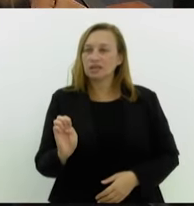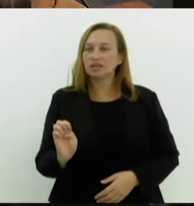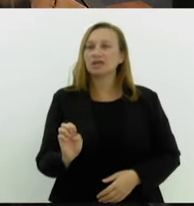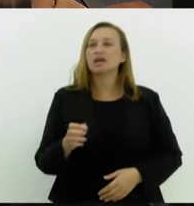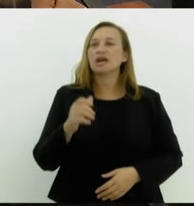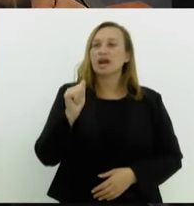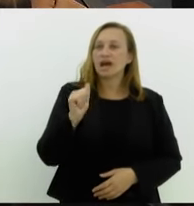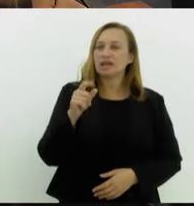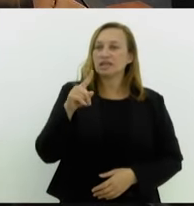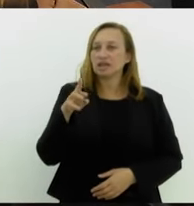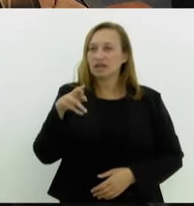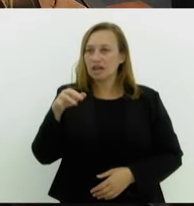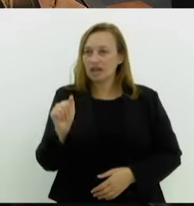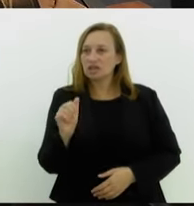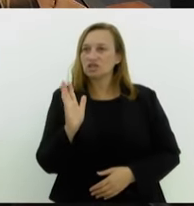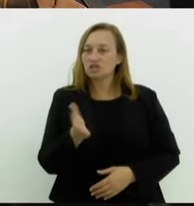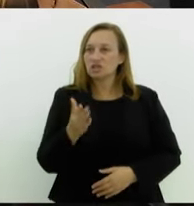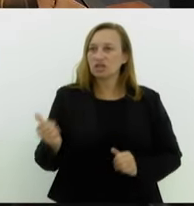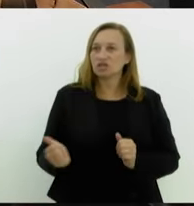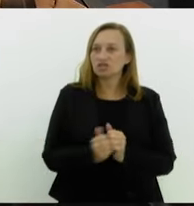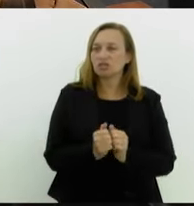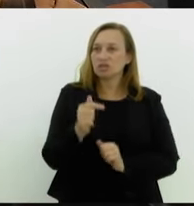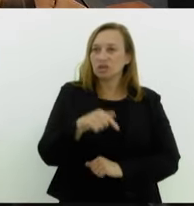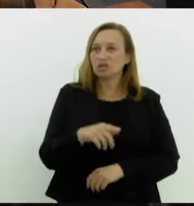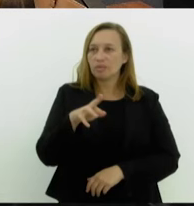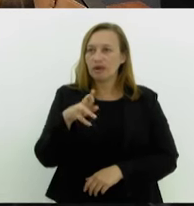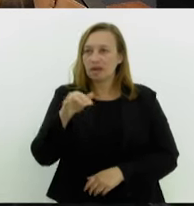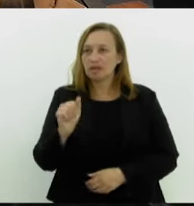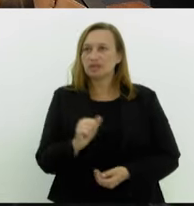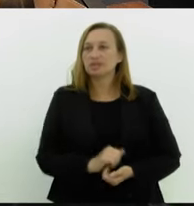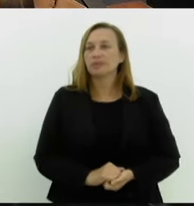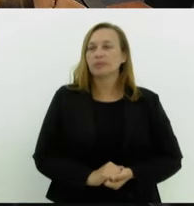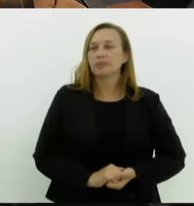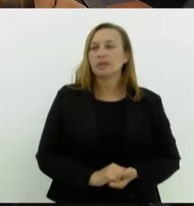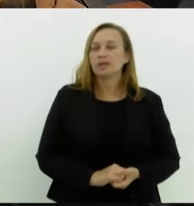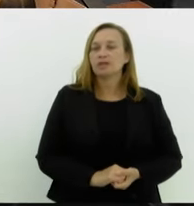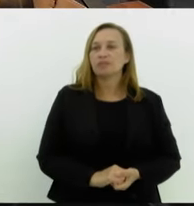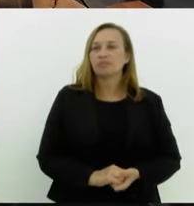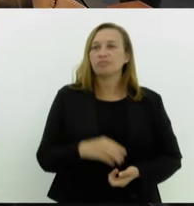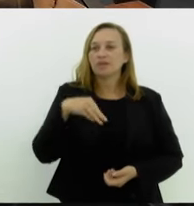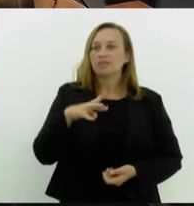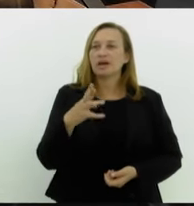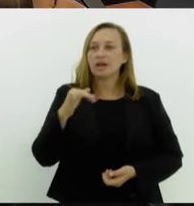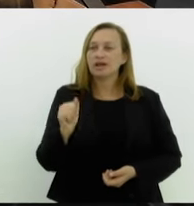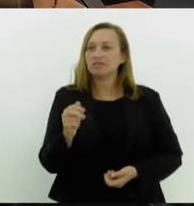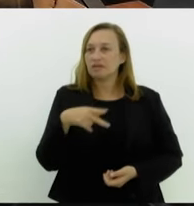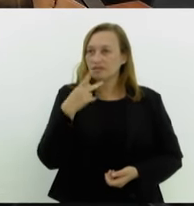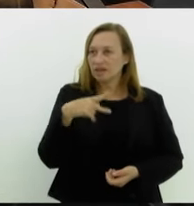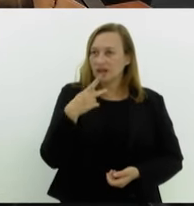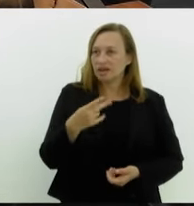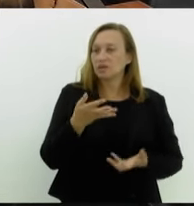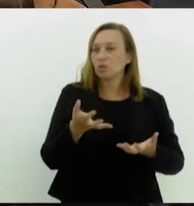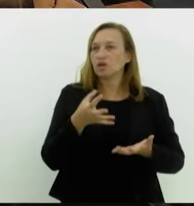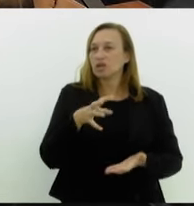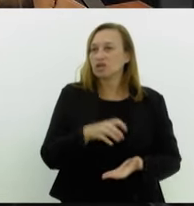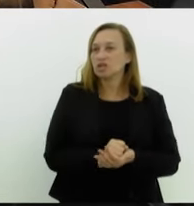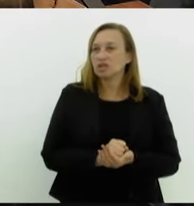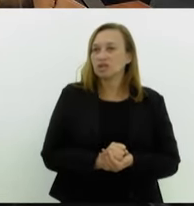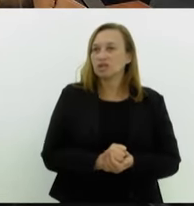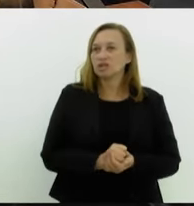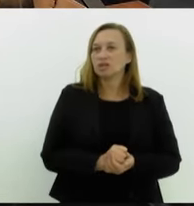Adriana para já tá aqui junto com Mariana viu a Mariana vai falar gente eu queria registrar